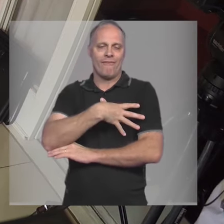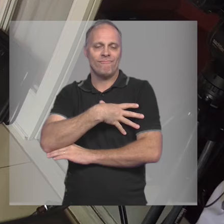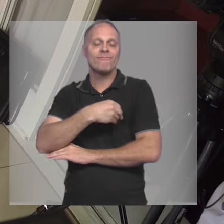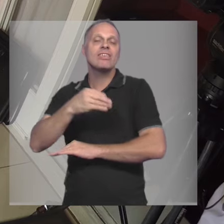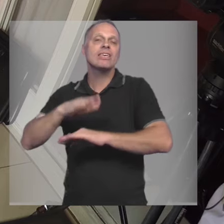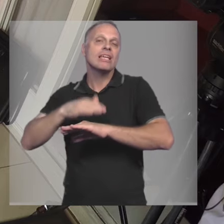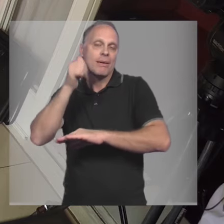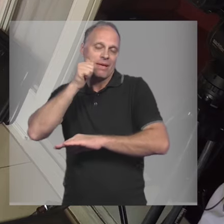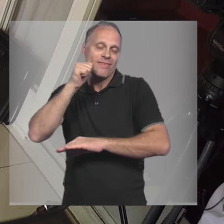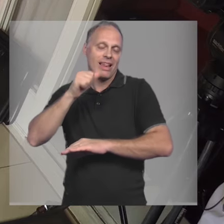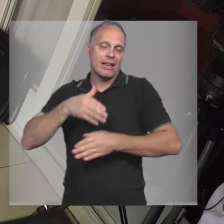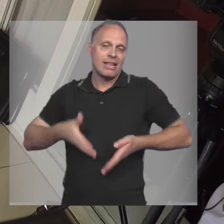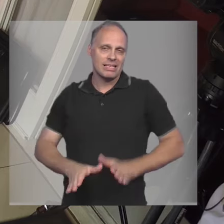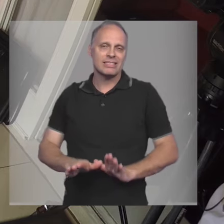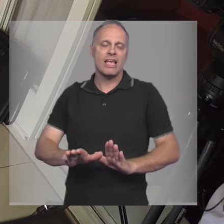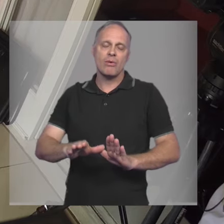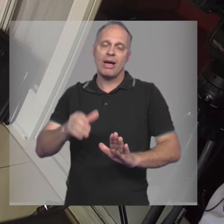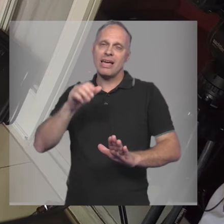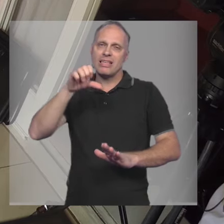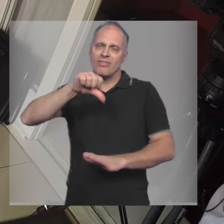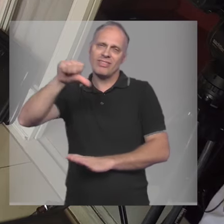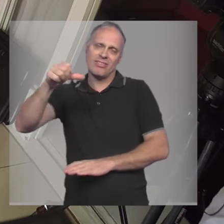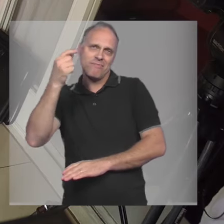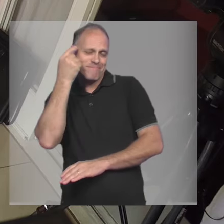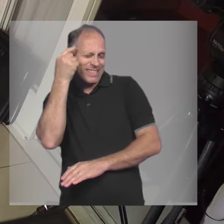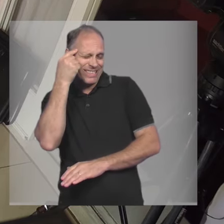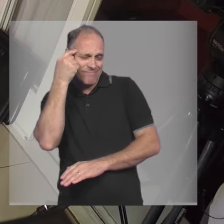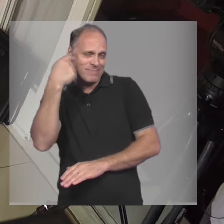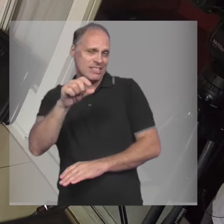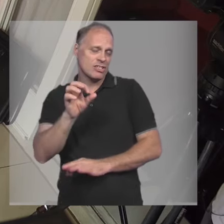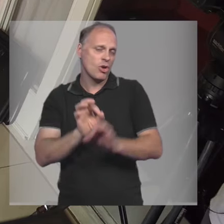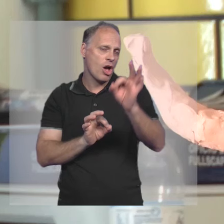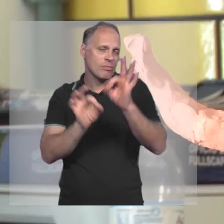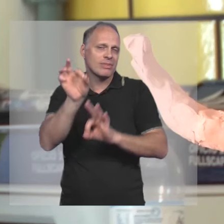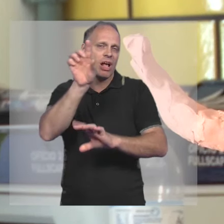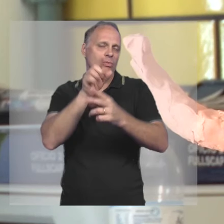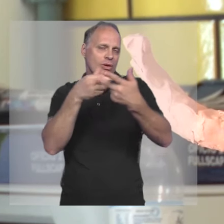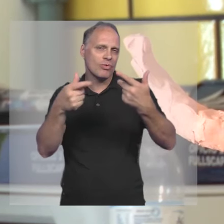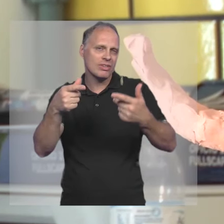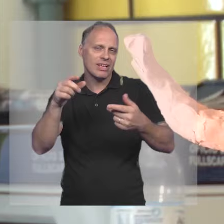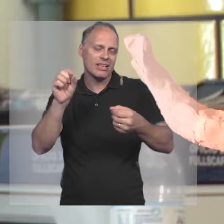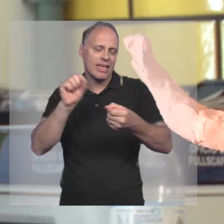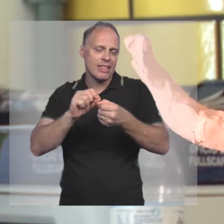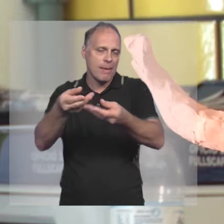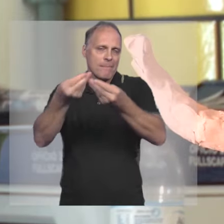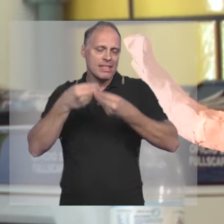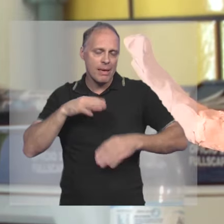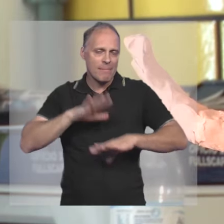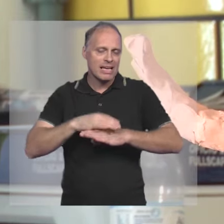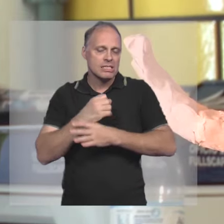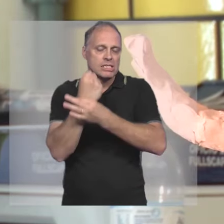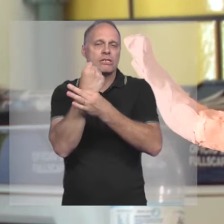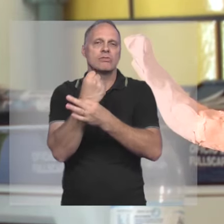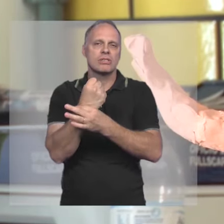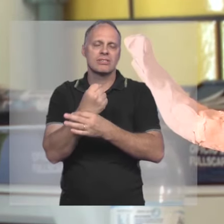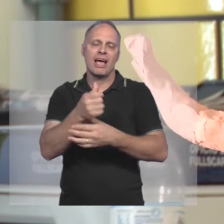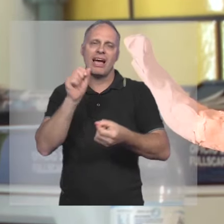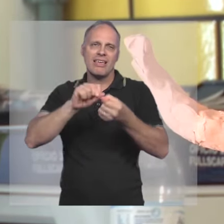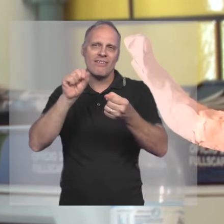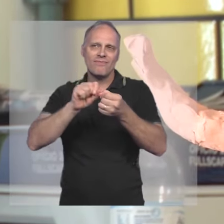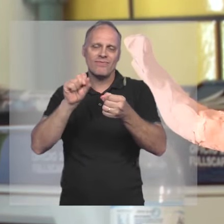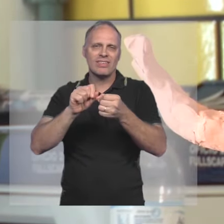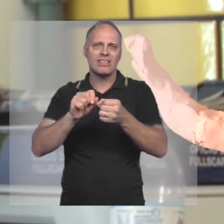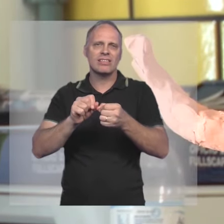velha nasceu, aí em 99 eu pensei, caramba, eu tenho que arrumar alguma coisa que me proporcione mais estabilidade e tal. Acabei fazendo concurso